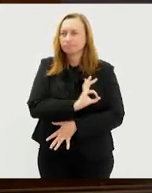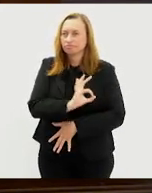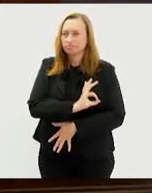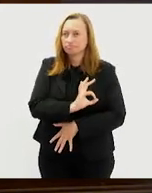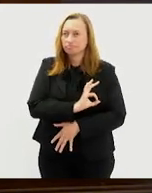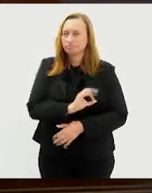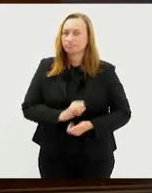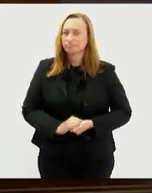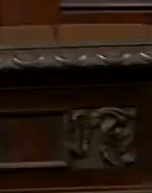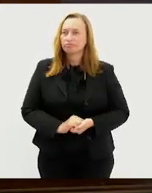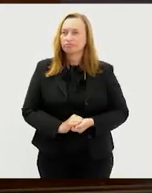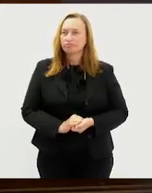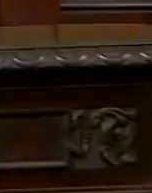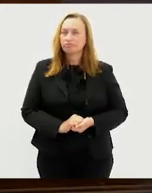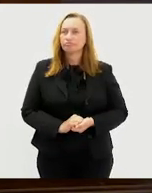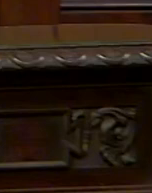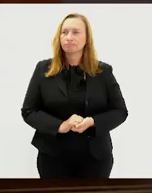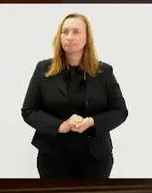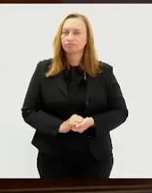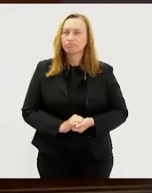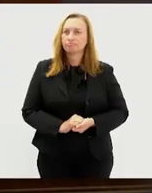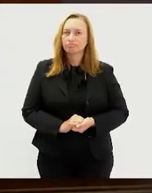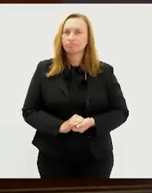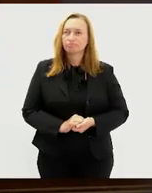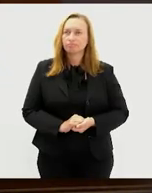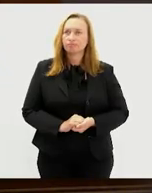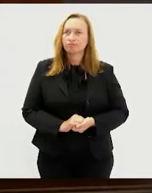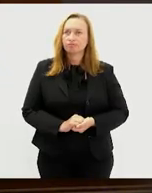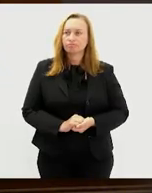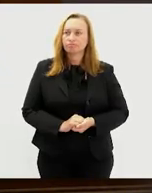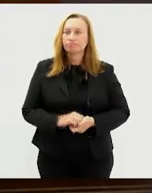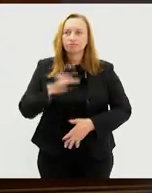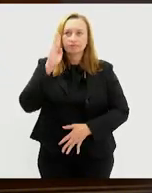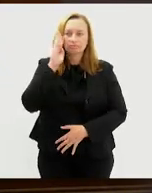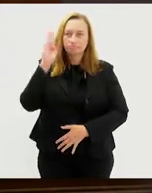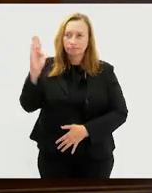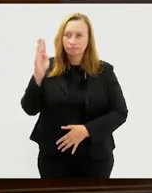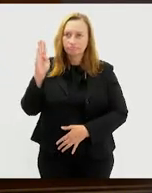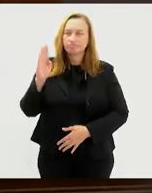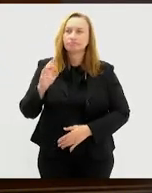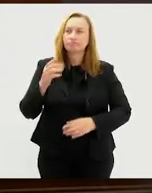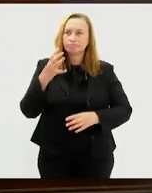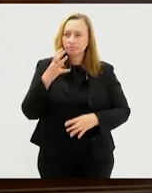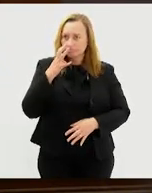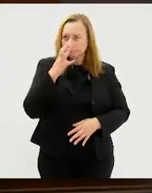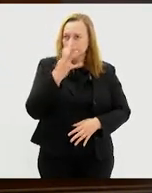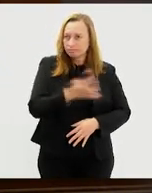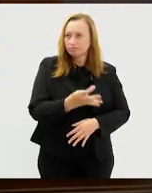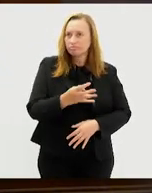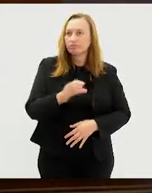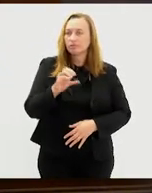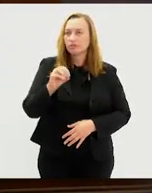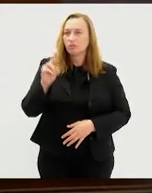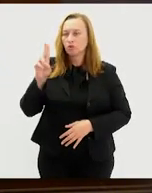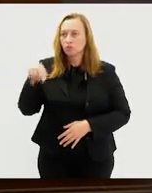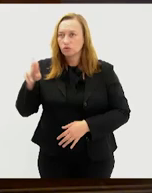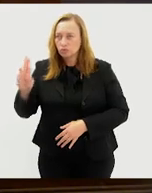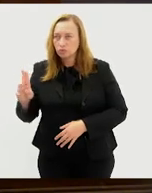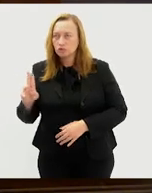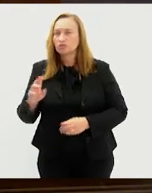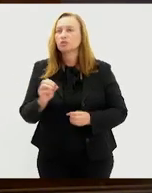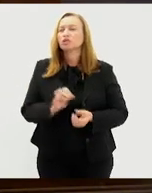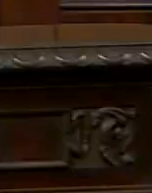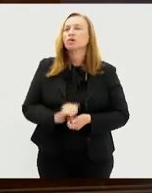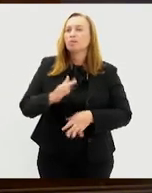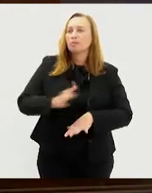nova representação assim como apresentaremos uma denúncia a ONU e a oa diante de